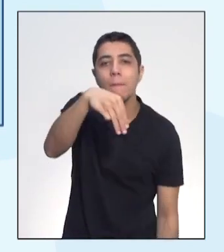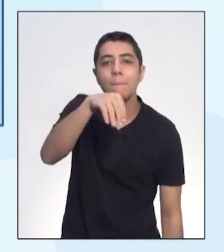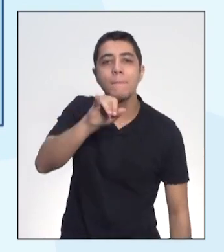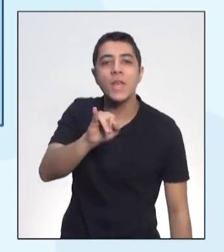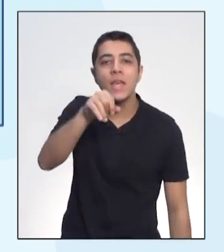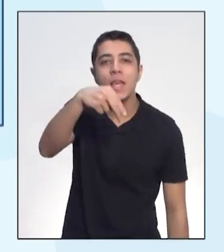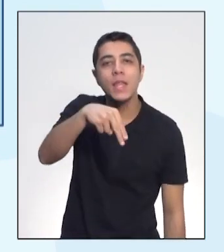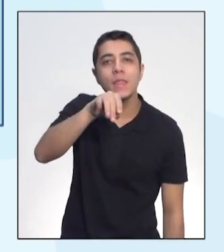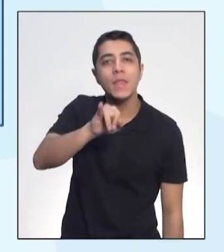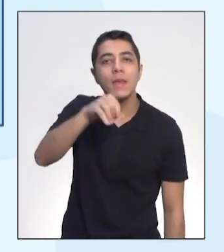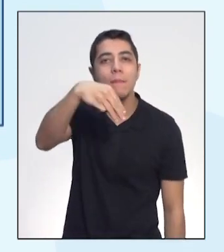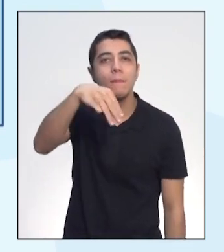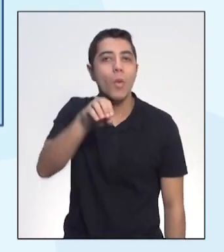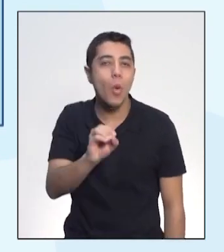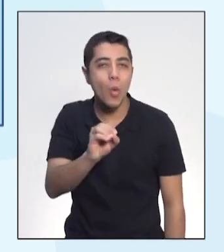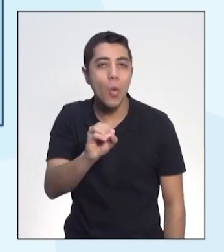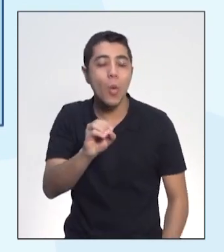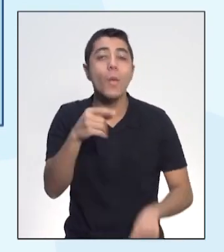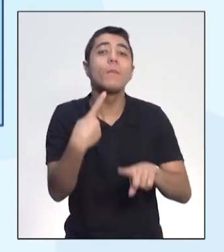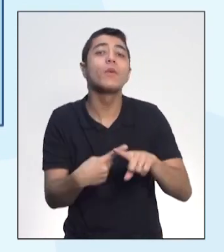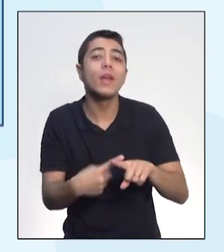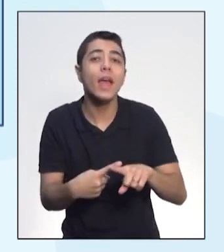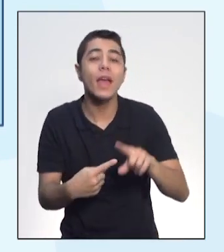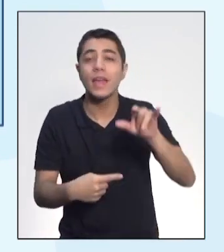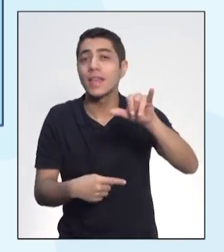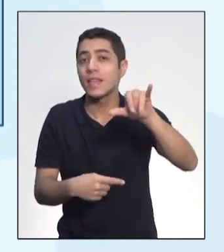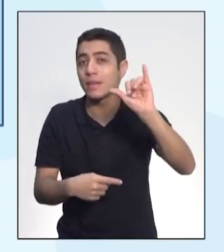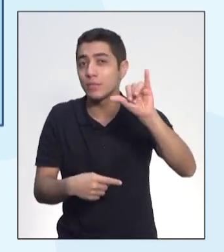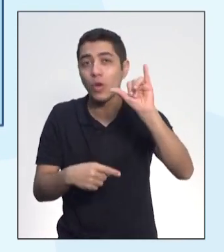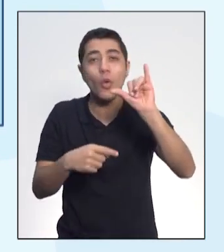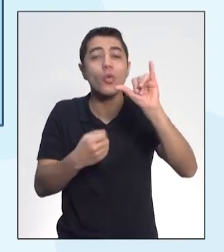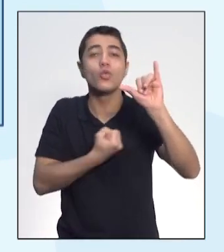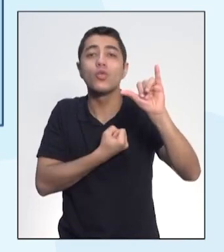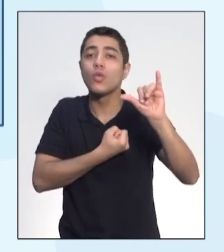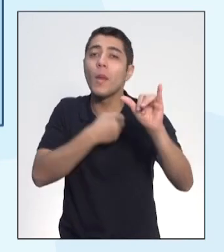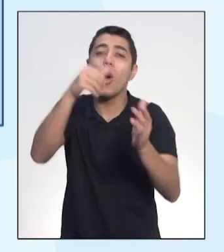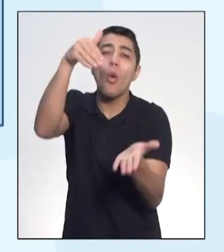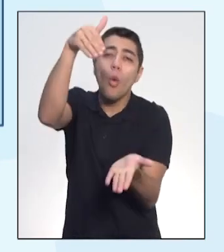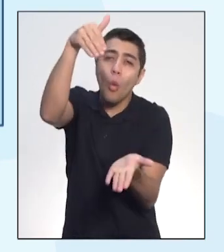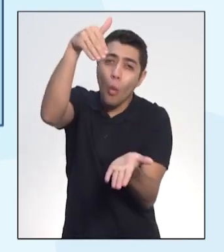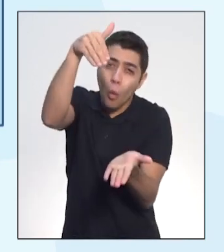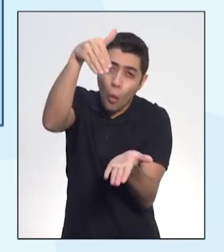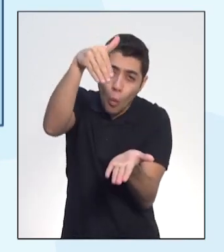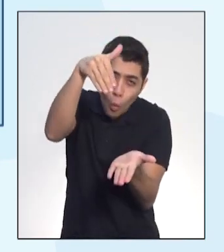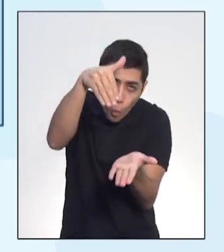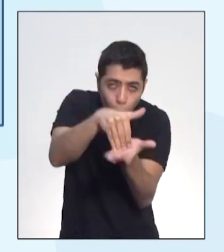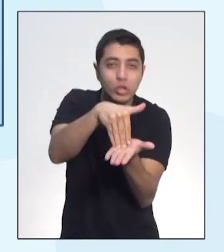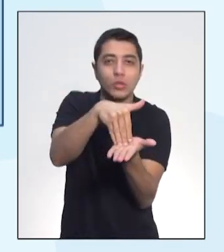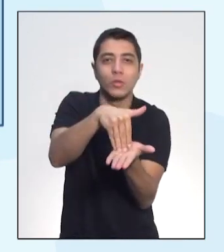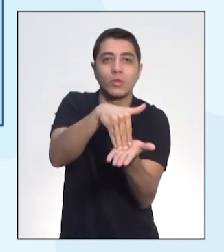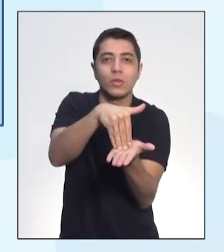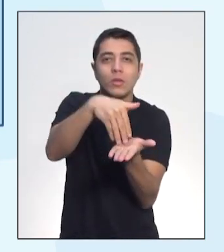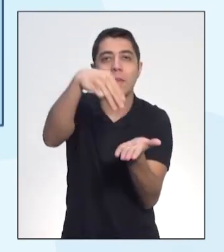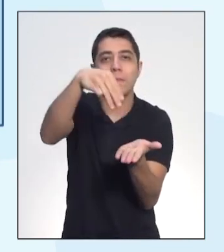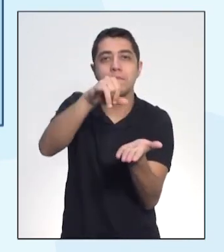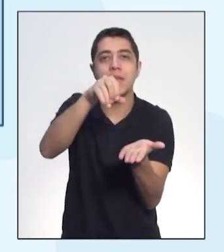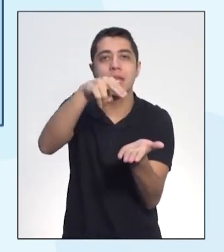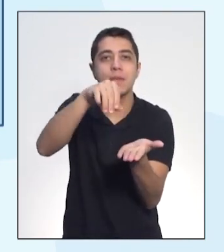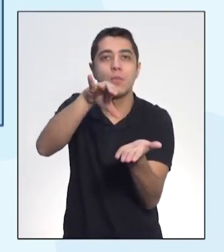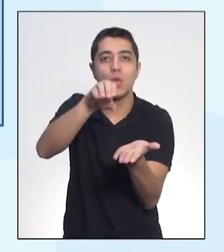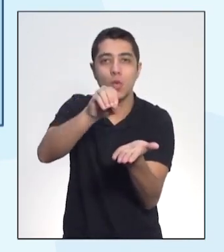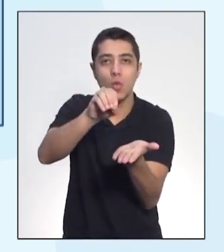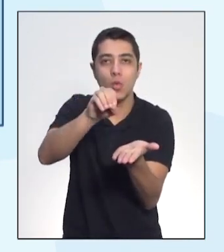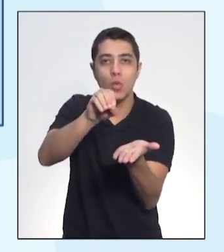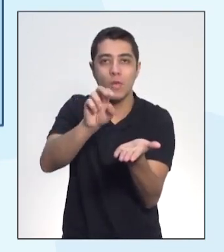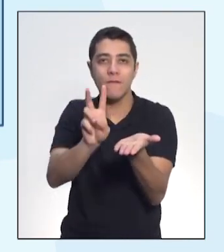y que a minha função vai atingir. Então, minha função vem do y lá de cima, vem, e chega no máximo até aquele valor.